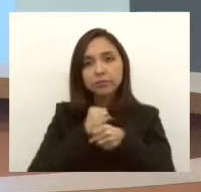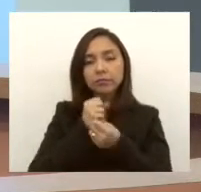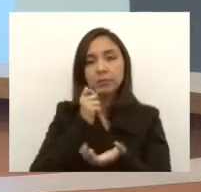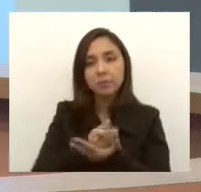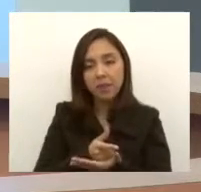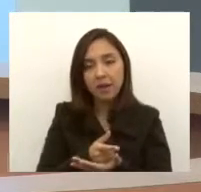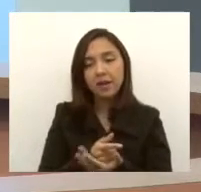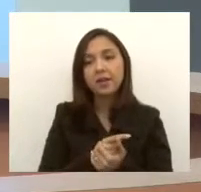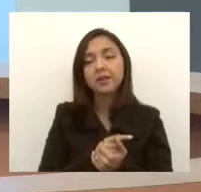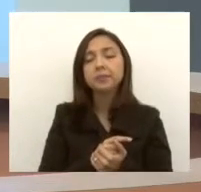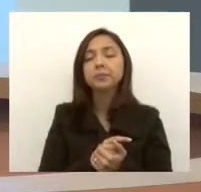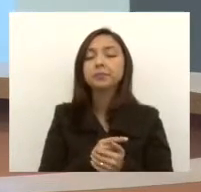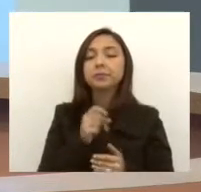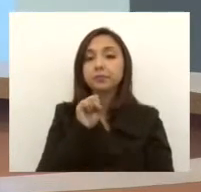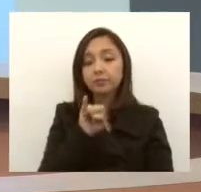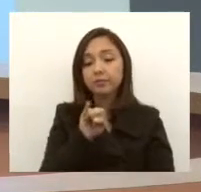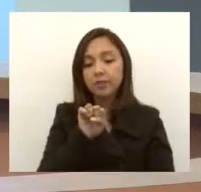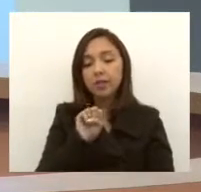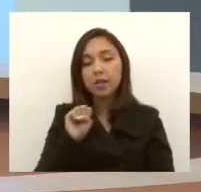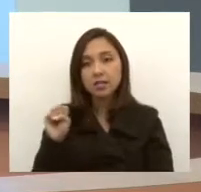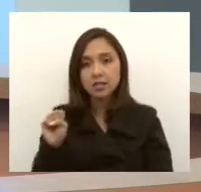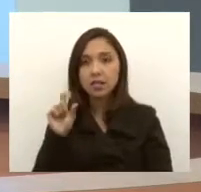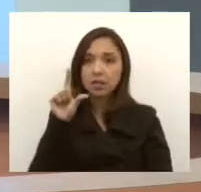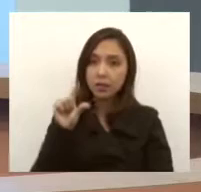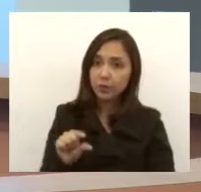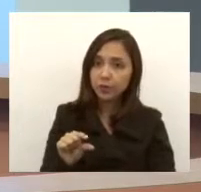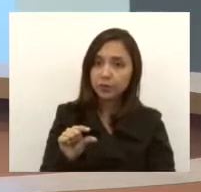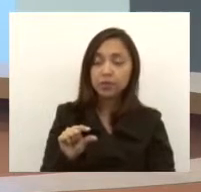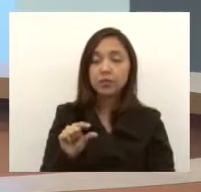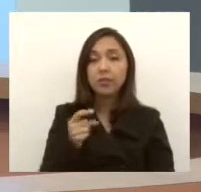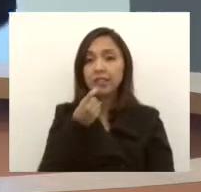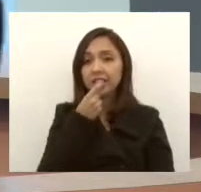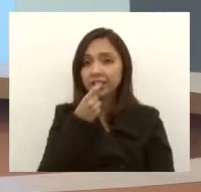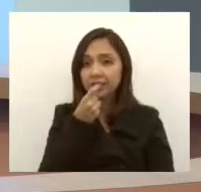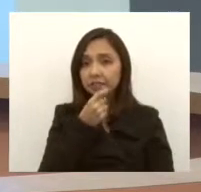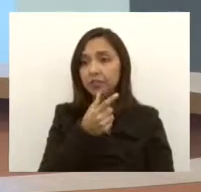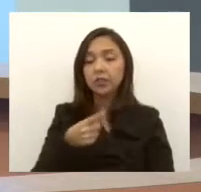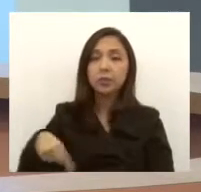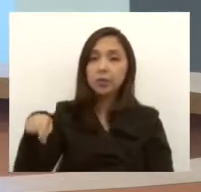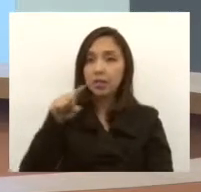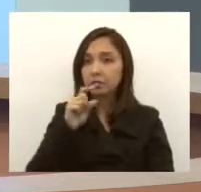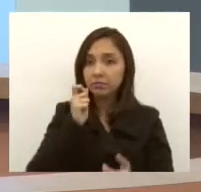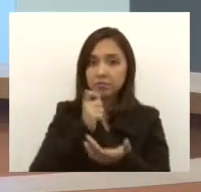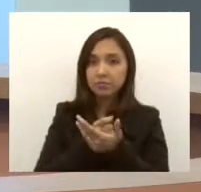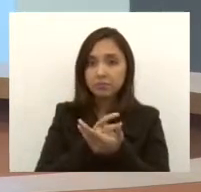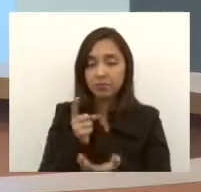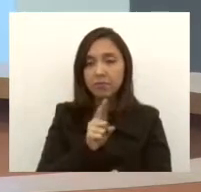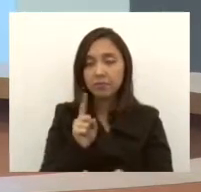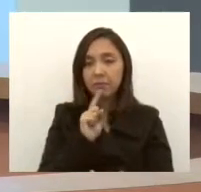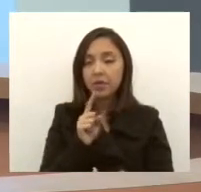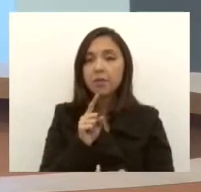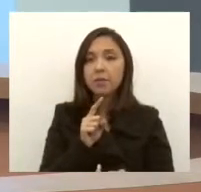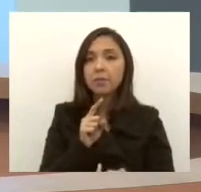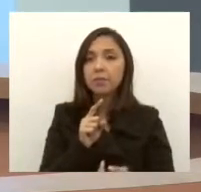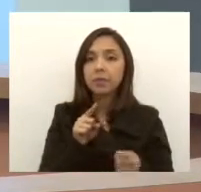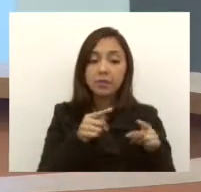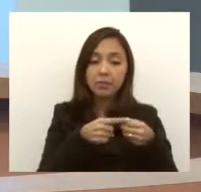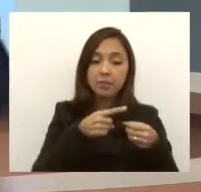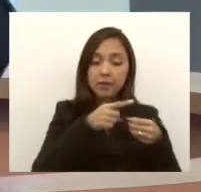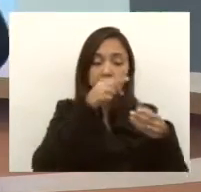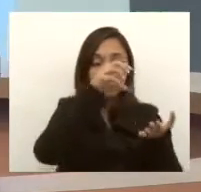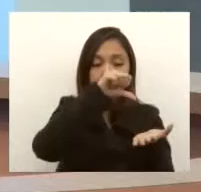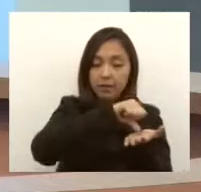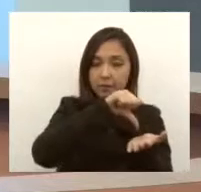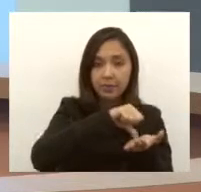a redução ou isenção do ISS, porque cirurgião e dentista não paga ao redor do município de Guarulhos, e nem na capital, nem em São